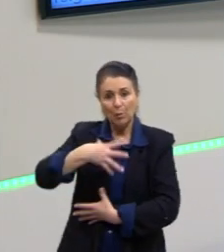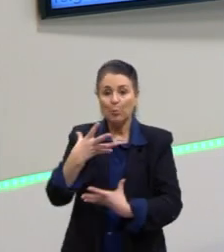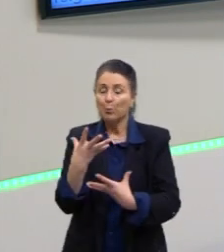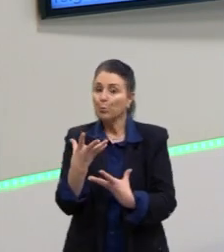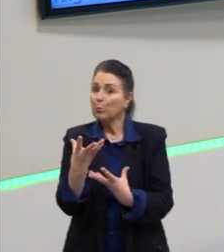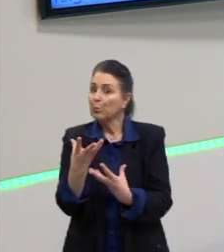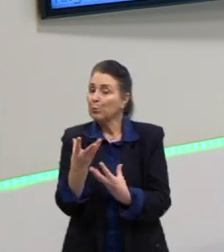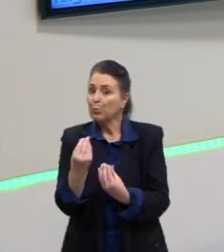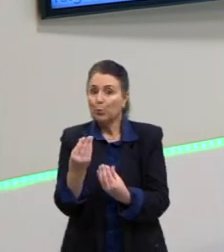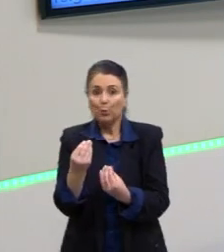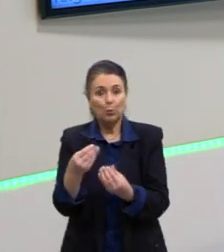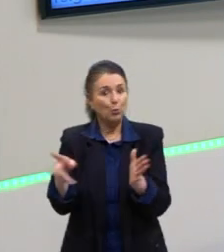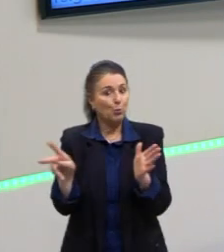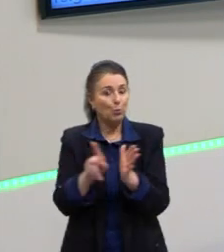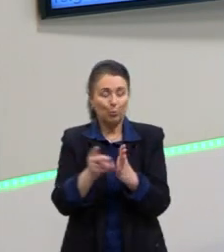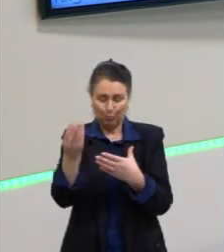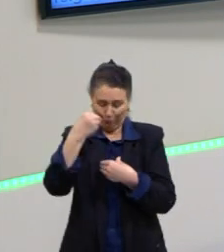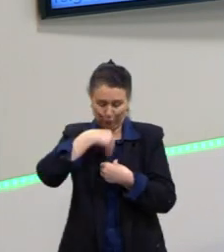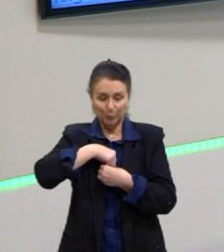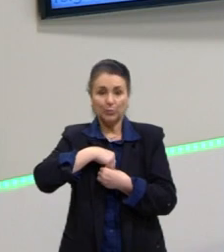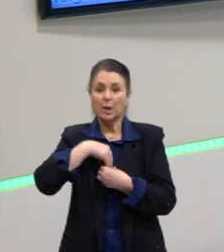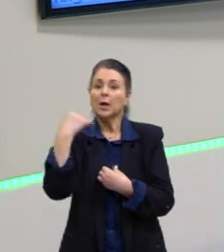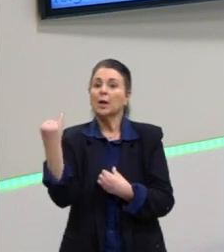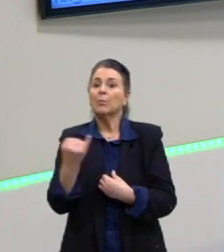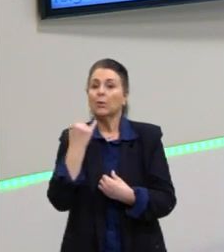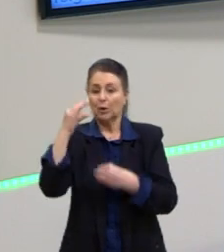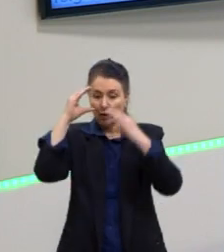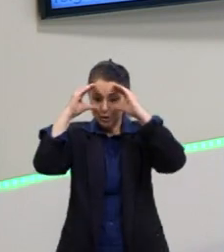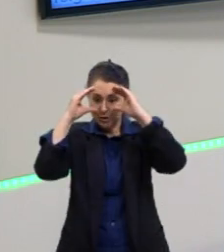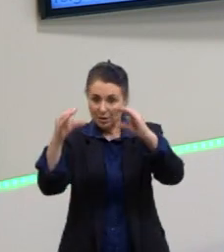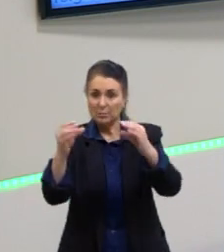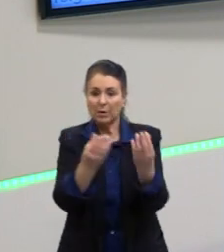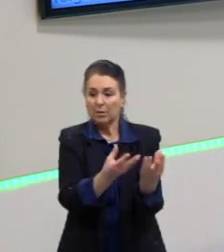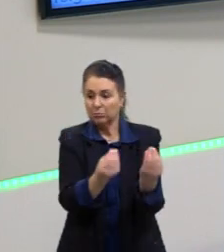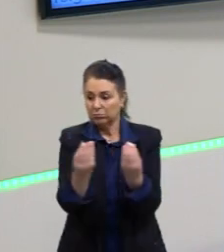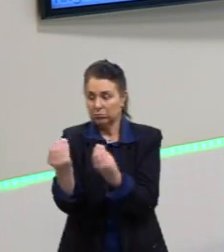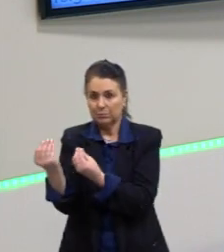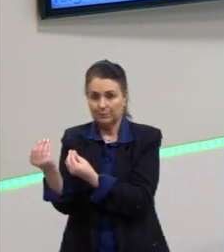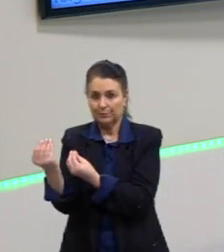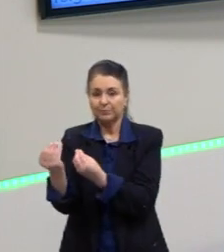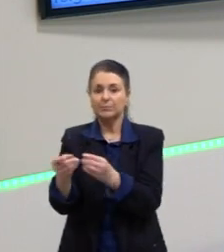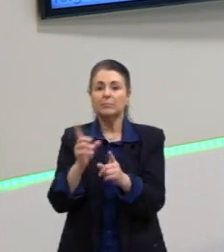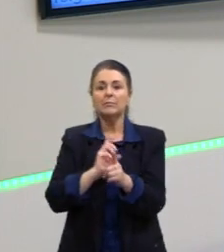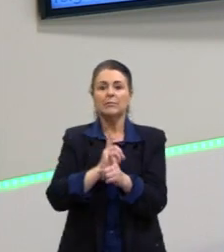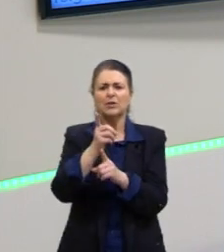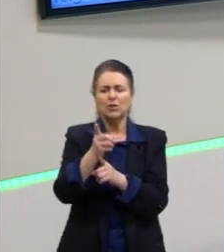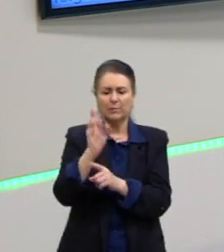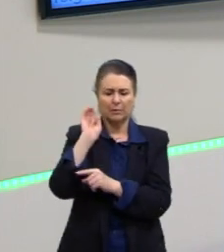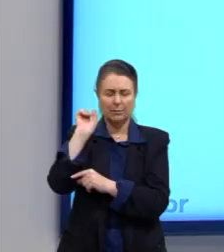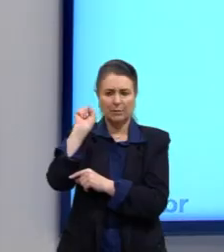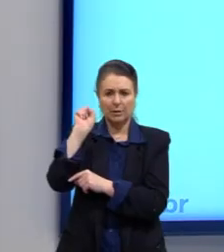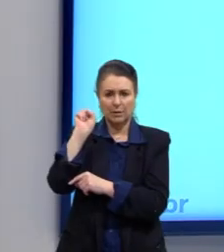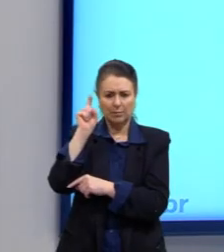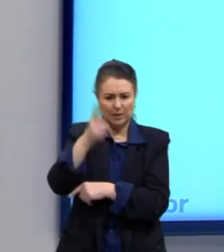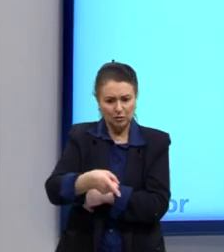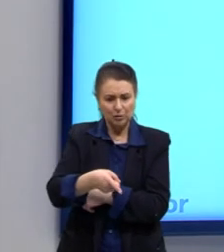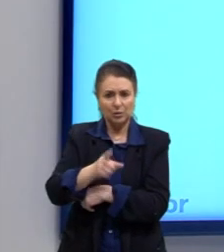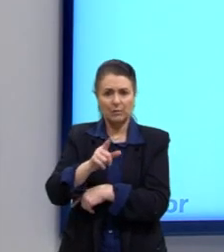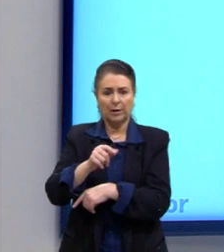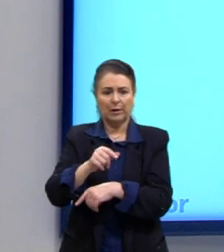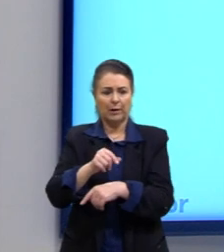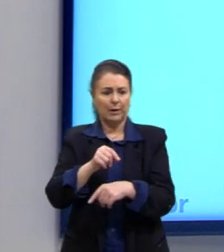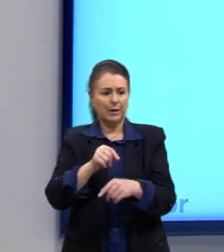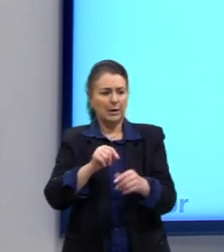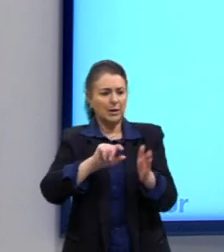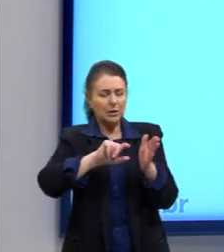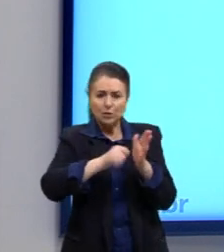cada um tem a sua e a importante respeitar as pluralidades sempre né diretiva imperativa desliga a TV agora